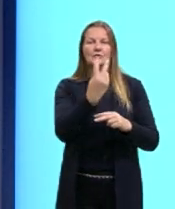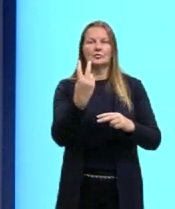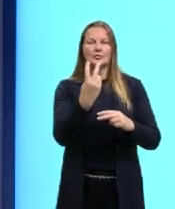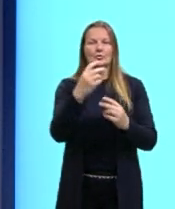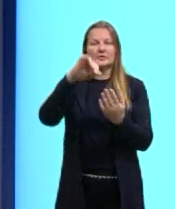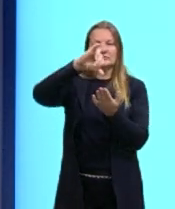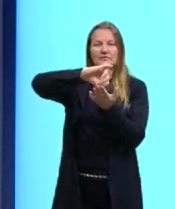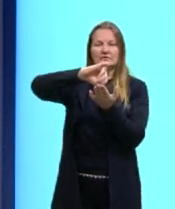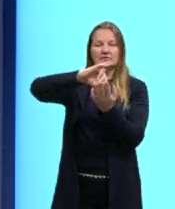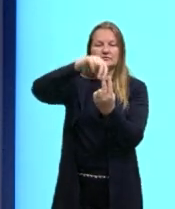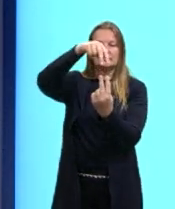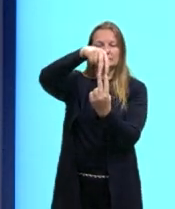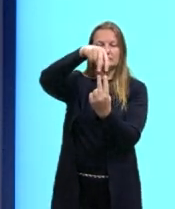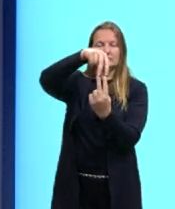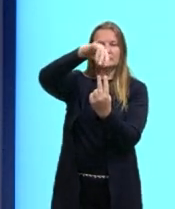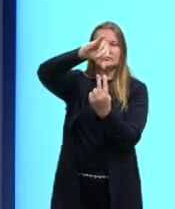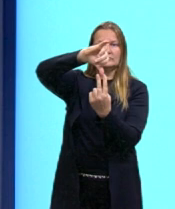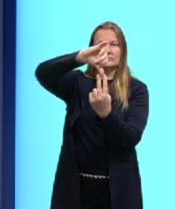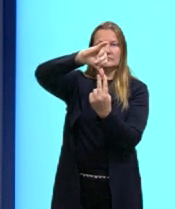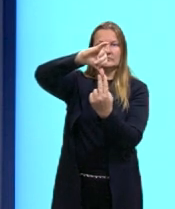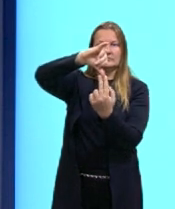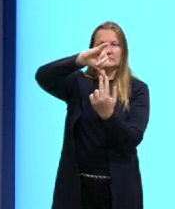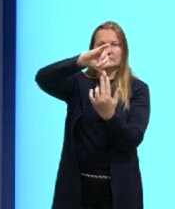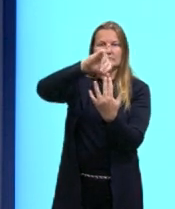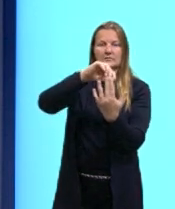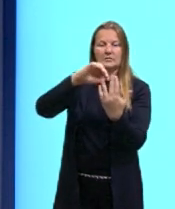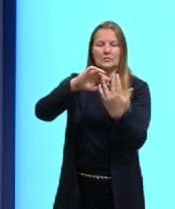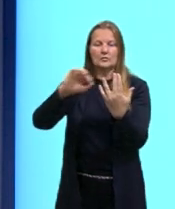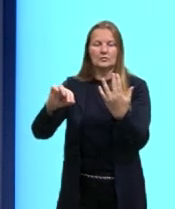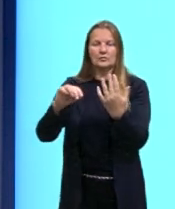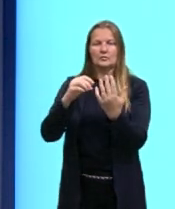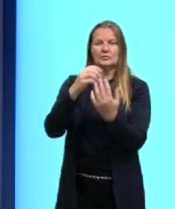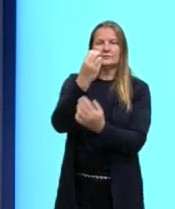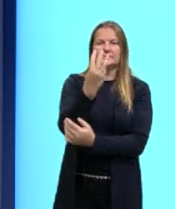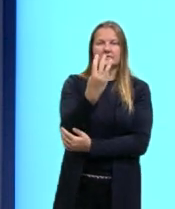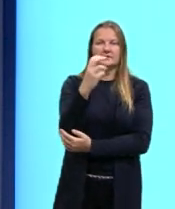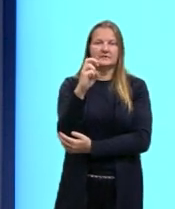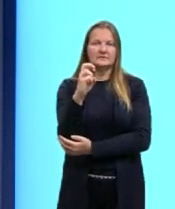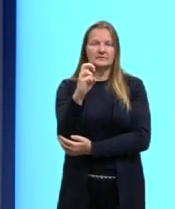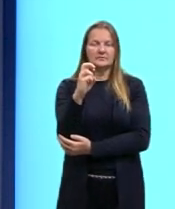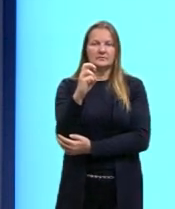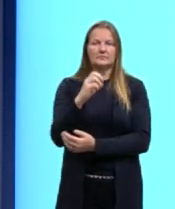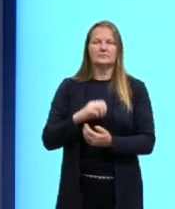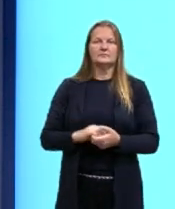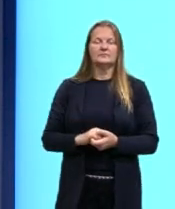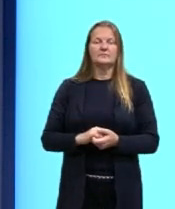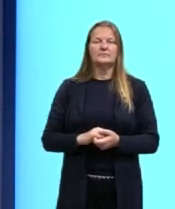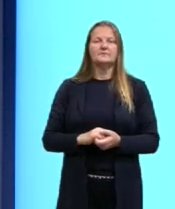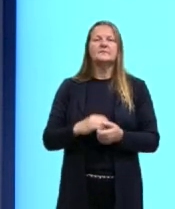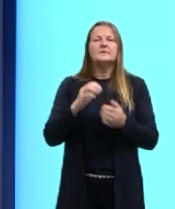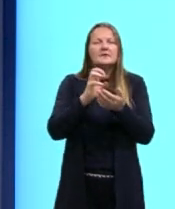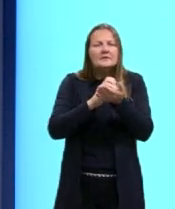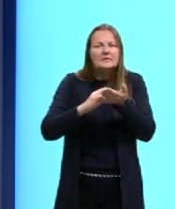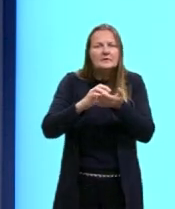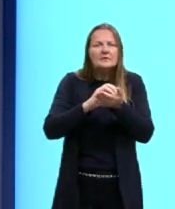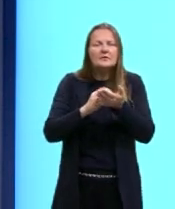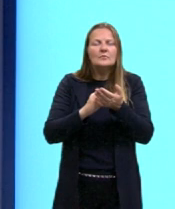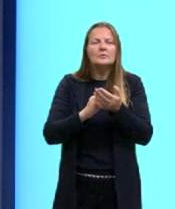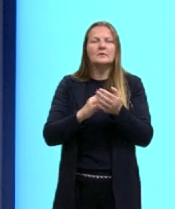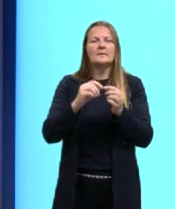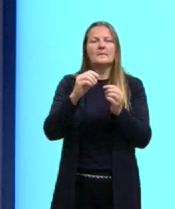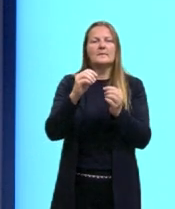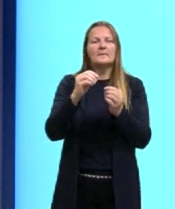centrais que nesse caso seria o 3 e o 5 e aí nós calculamos a média